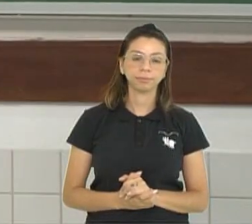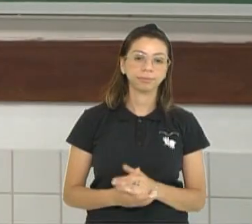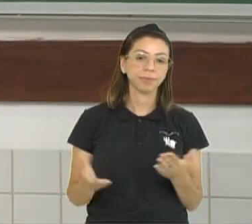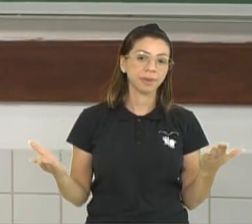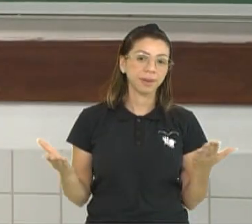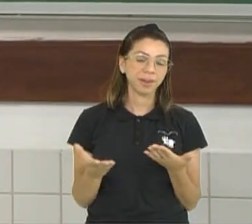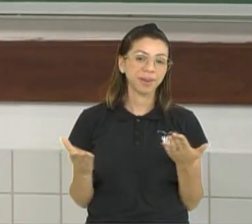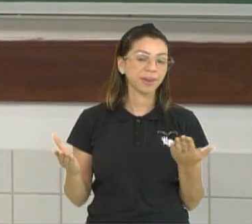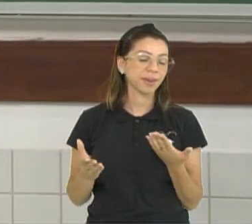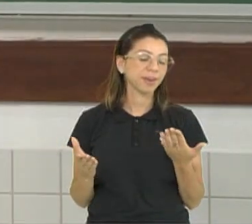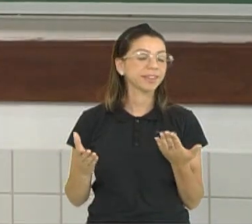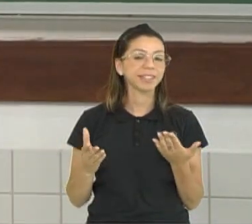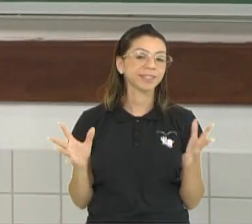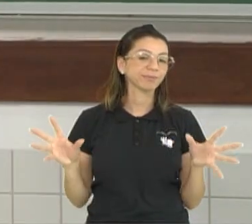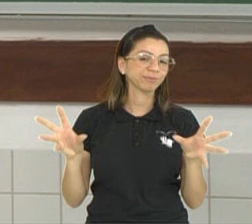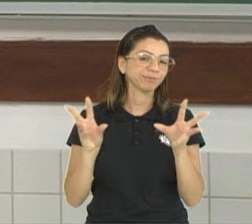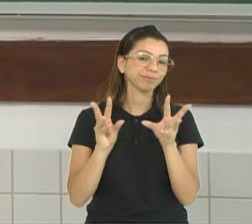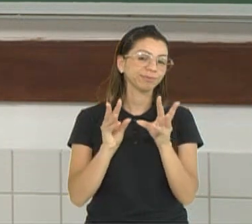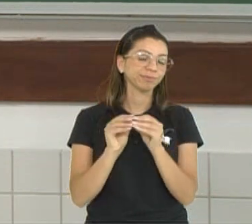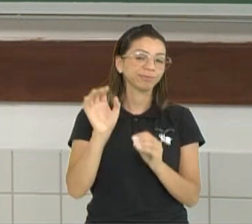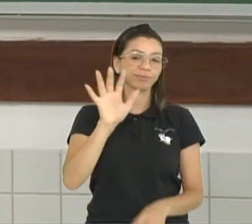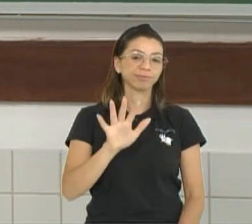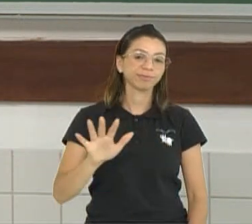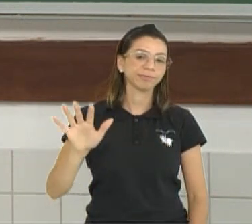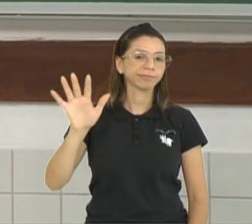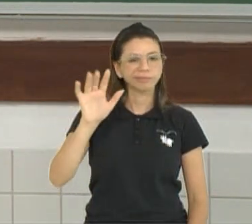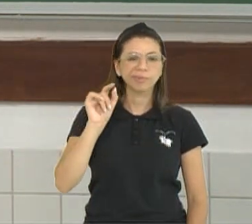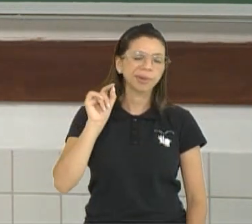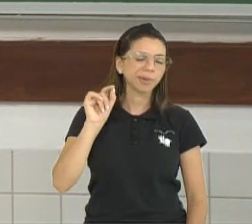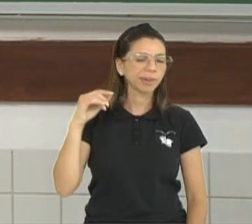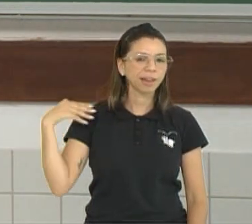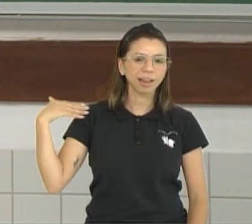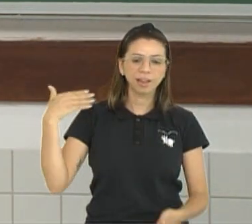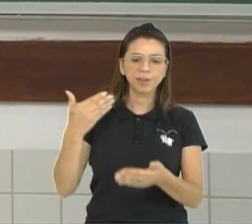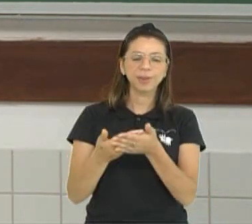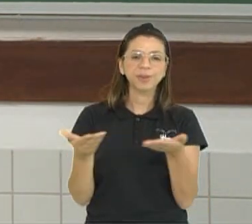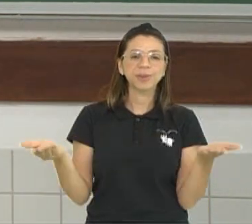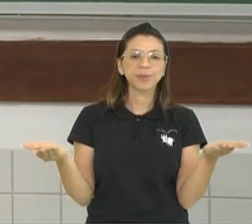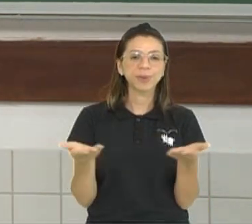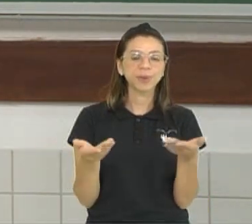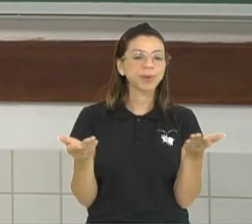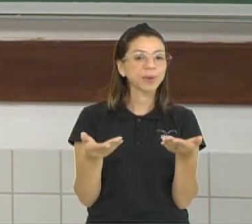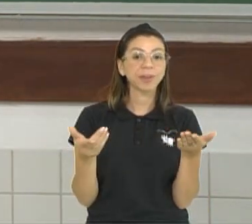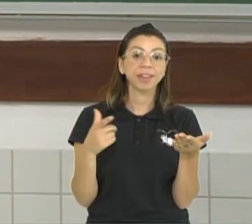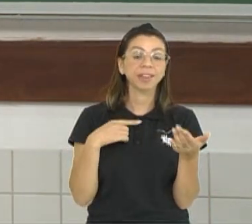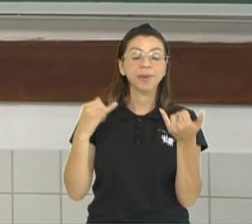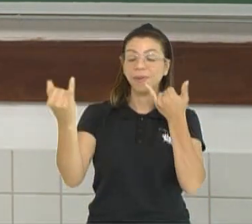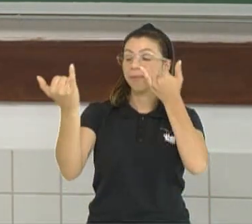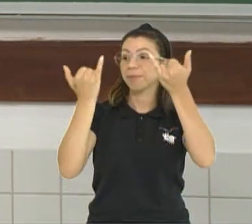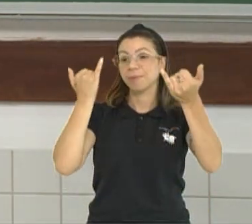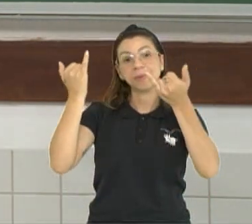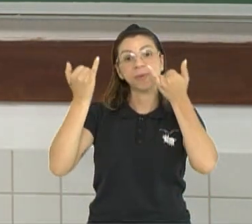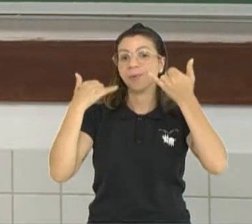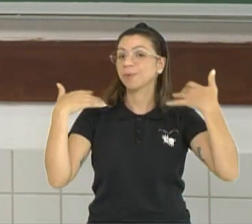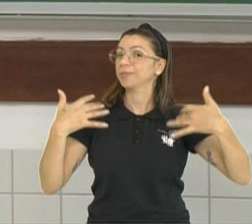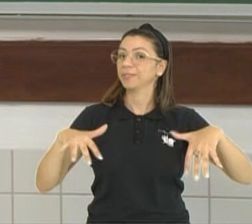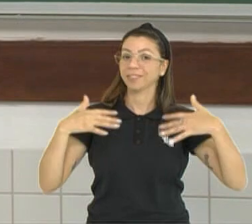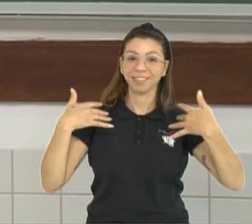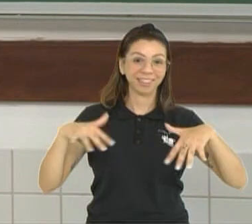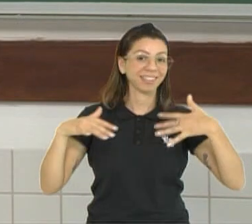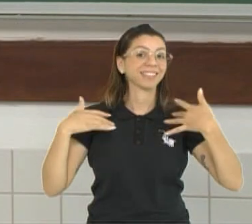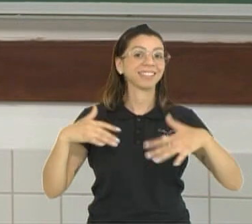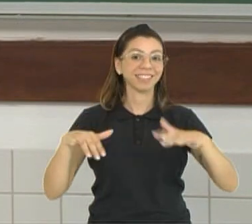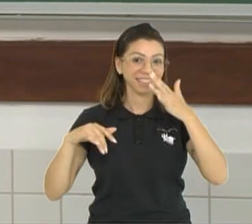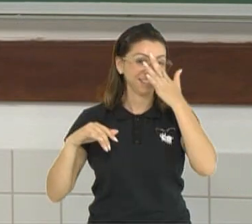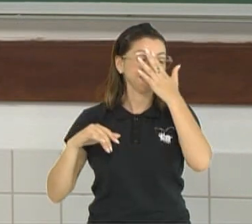Chegamos nas nossas considerações gerais. O que a gente viu nessa aula? Uma aula com muitas informações e que ela